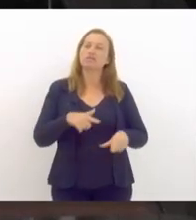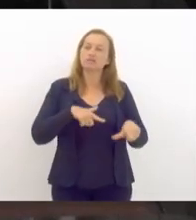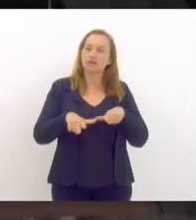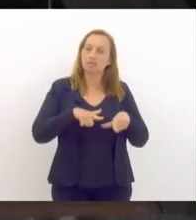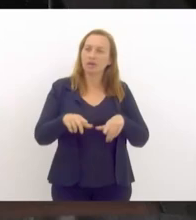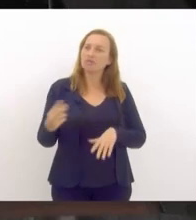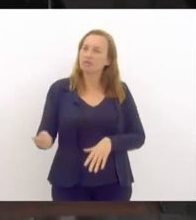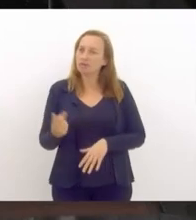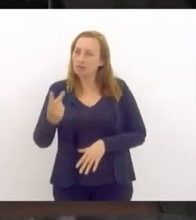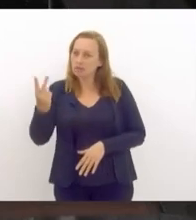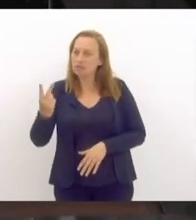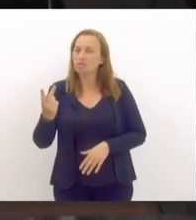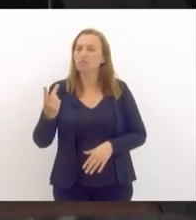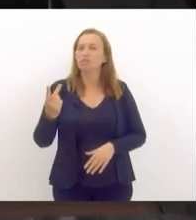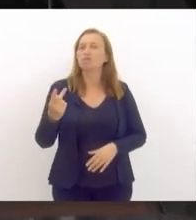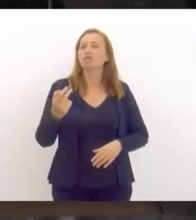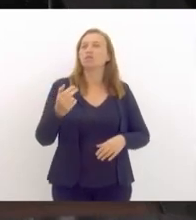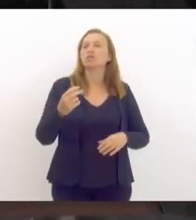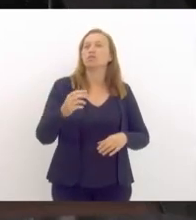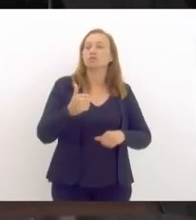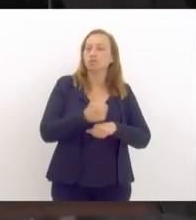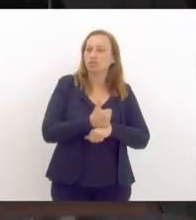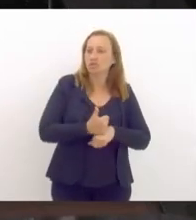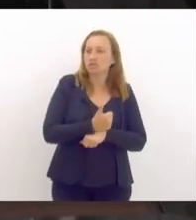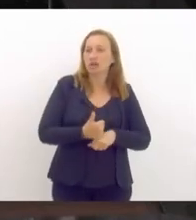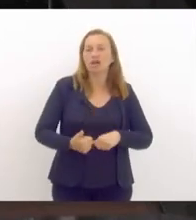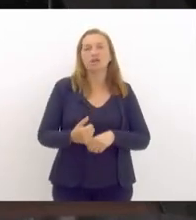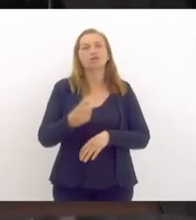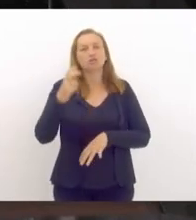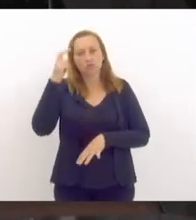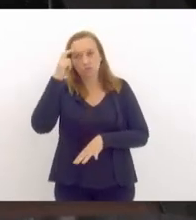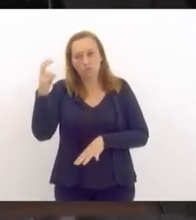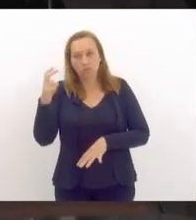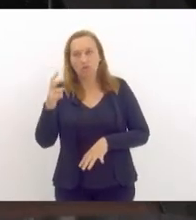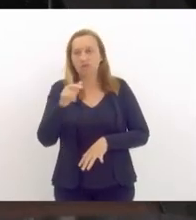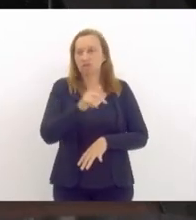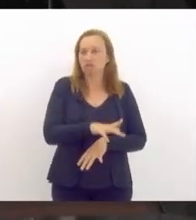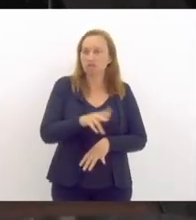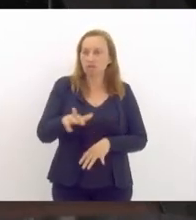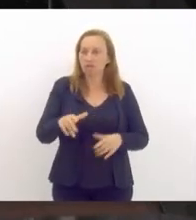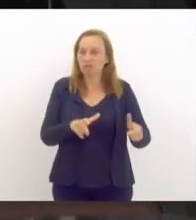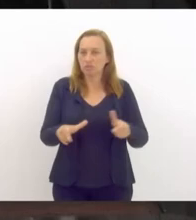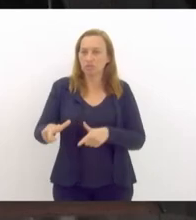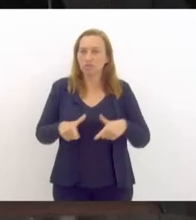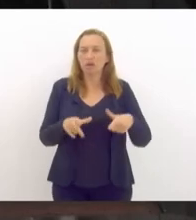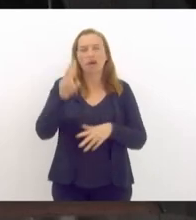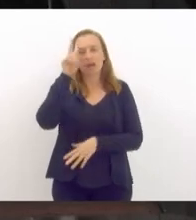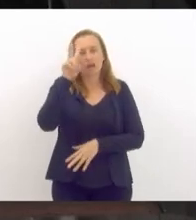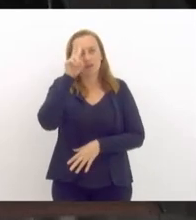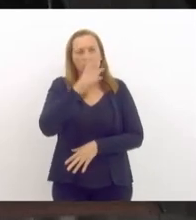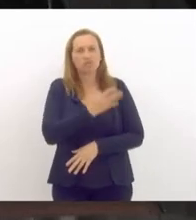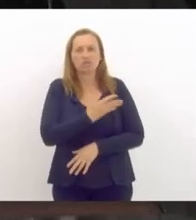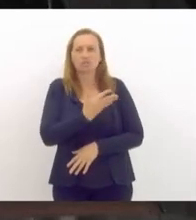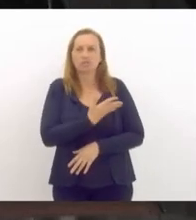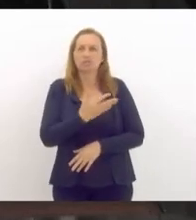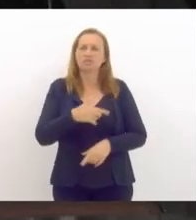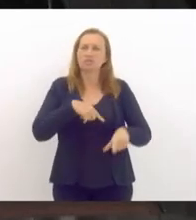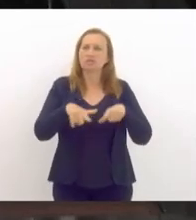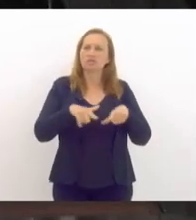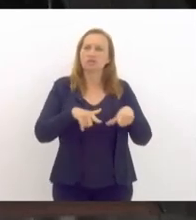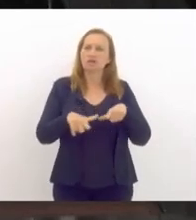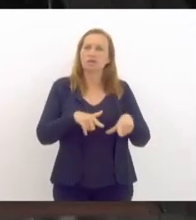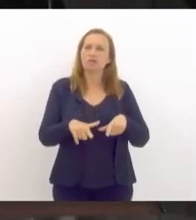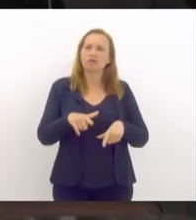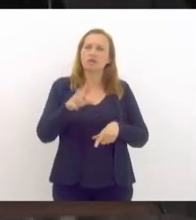fazer trabalho de valorização cultural das diversas comunidades e bairros eu lembro das colegas que faziam trabalho lá